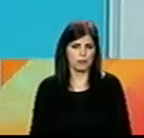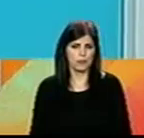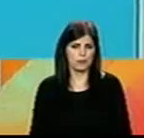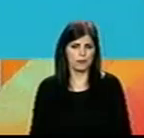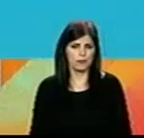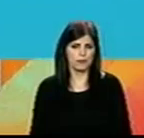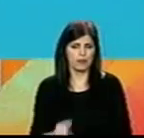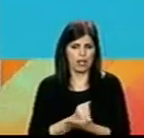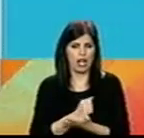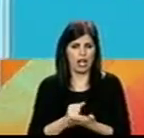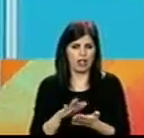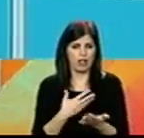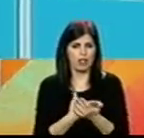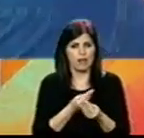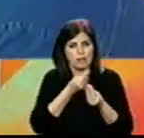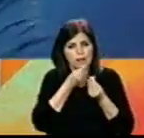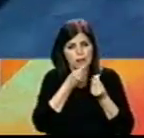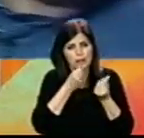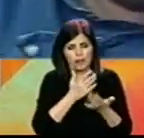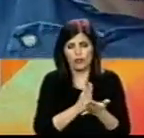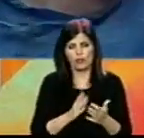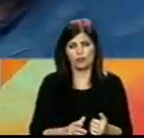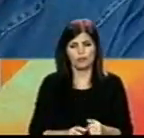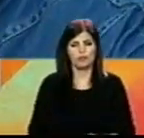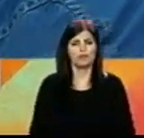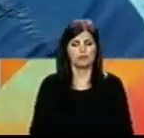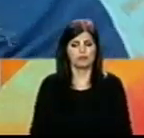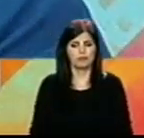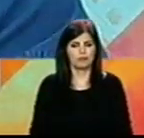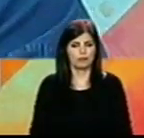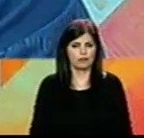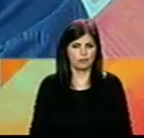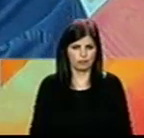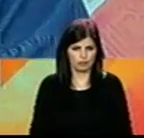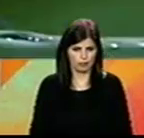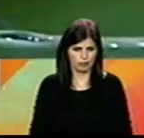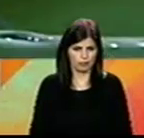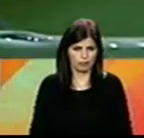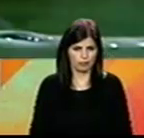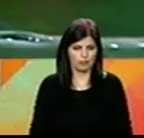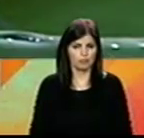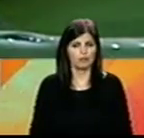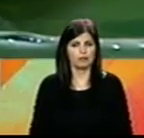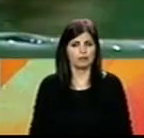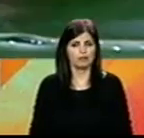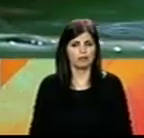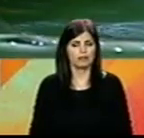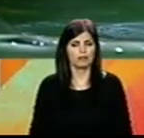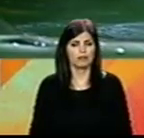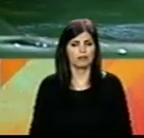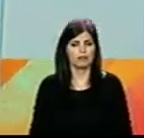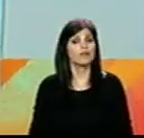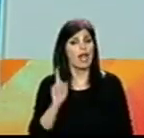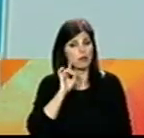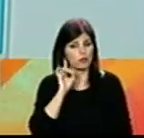Portanto, o alho serviu para aqui temos aromatizar. O azeite aromatizado. Ok. E agora é